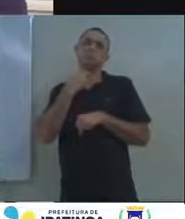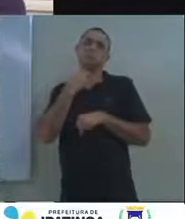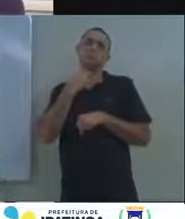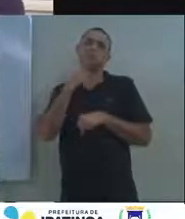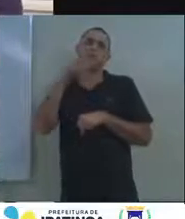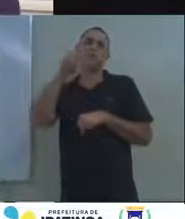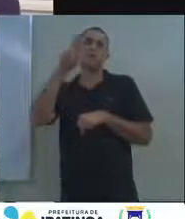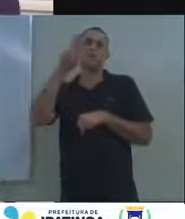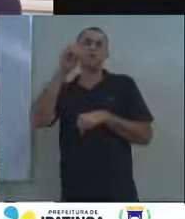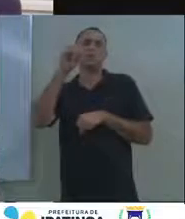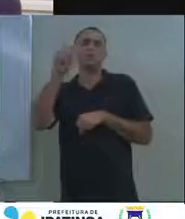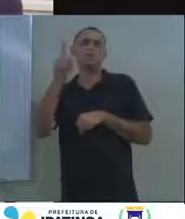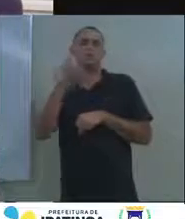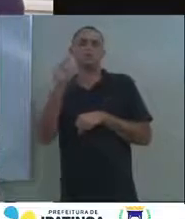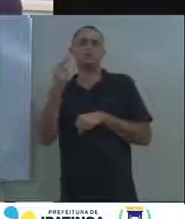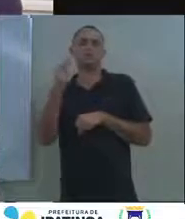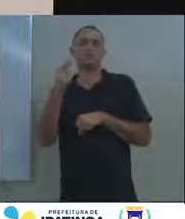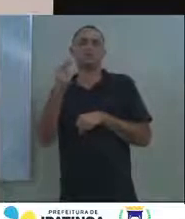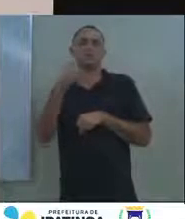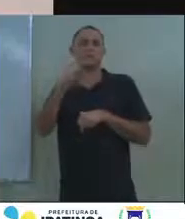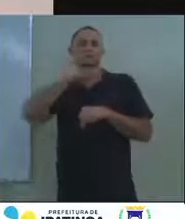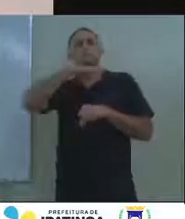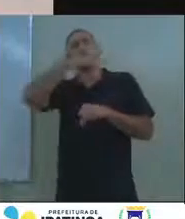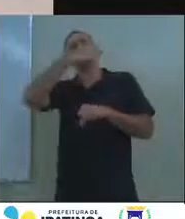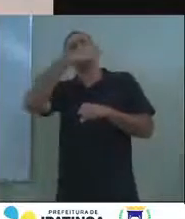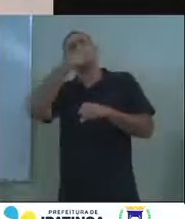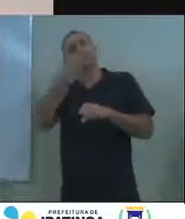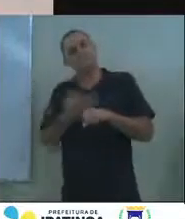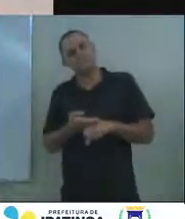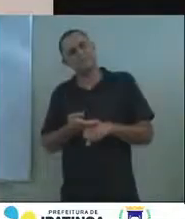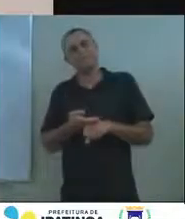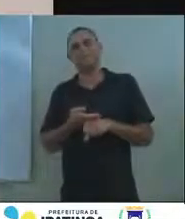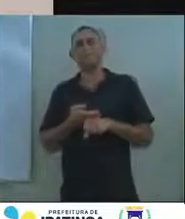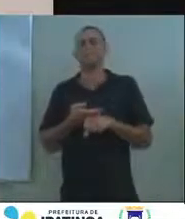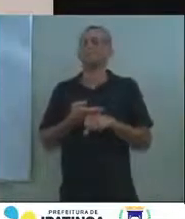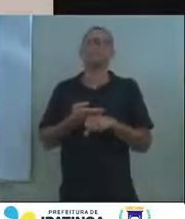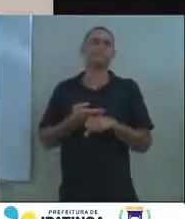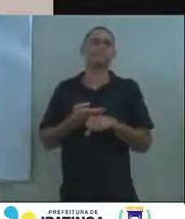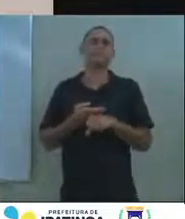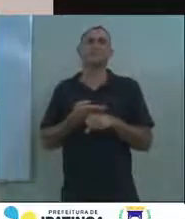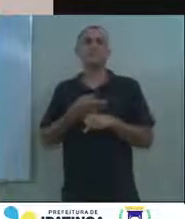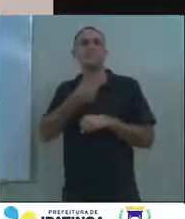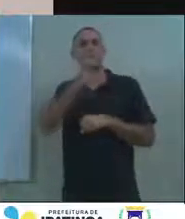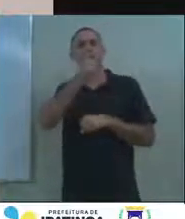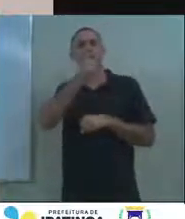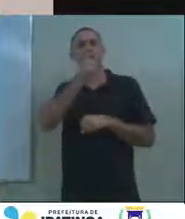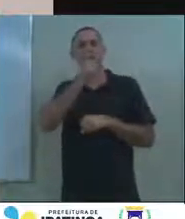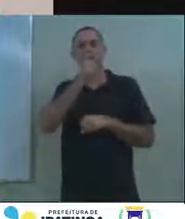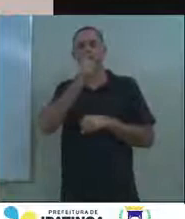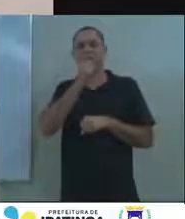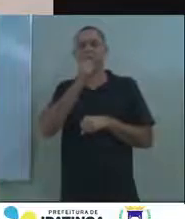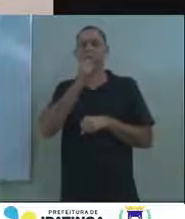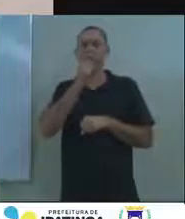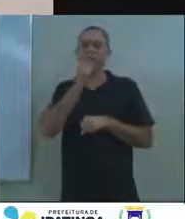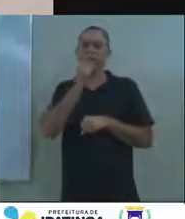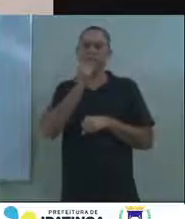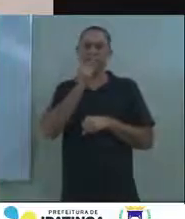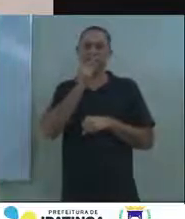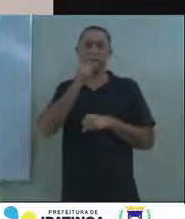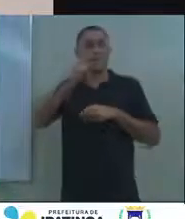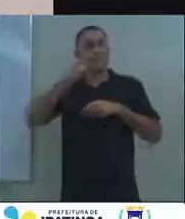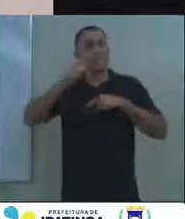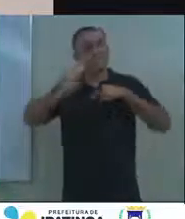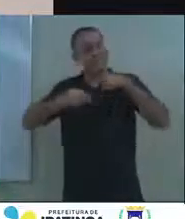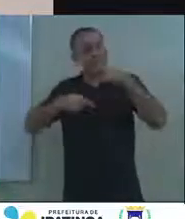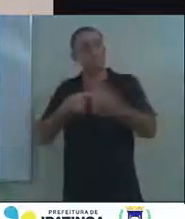chato. Eu passei o dia anterior todo dando aula. Não bebi água, não me alimentei direito. E aí no dia seguinte,